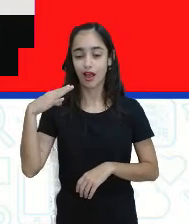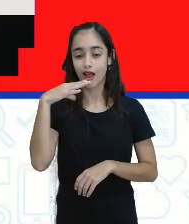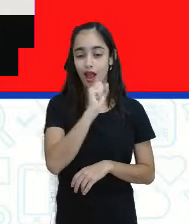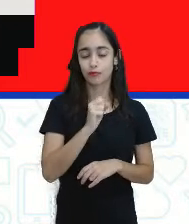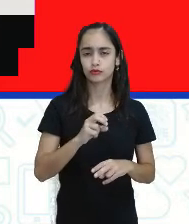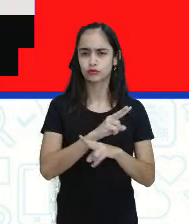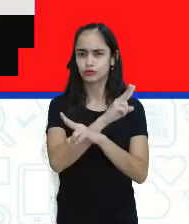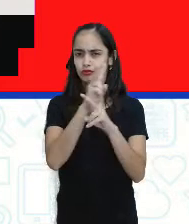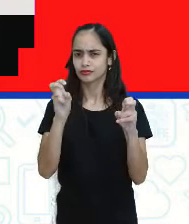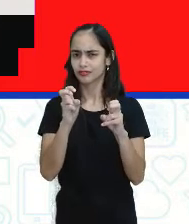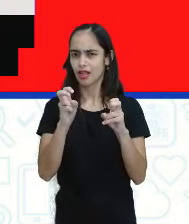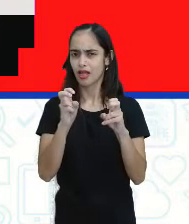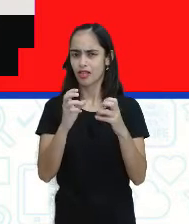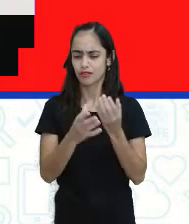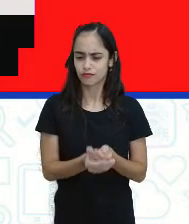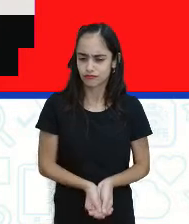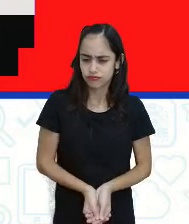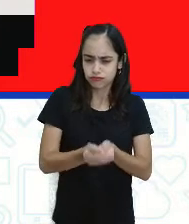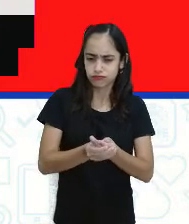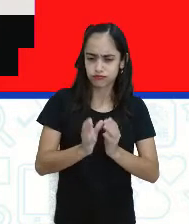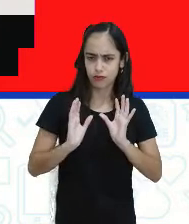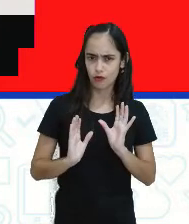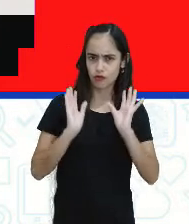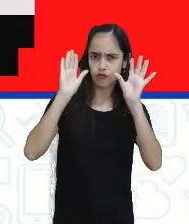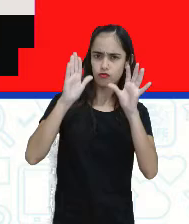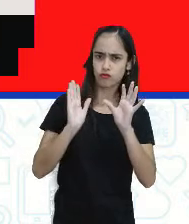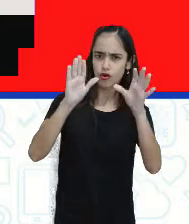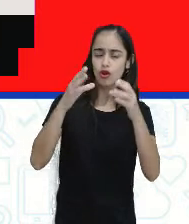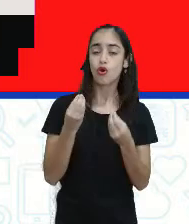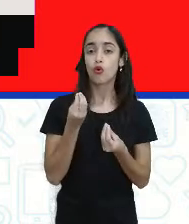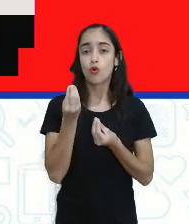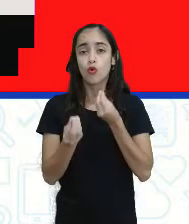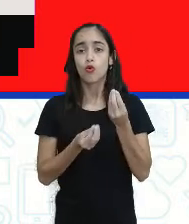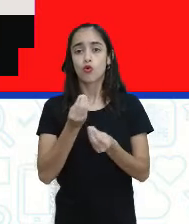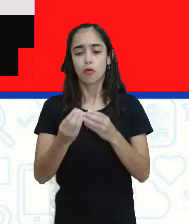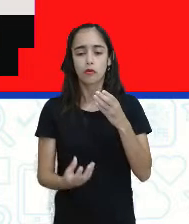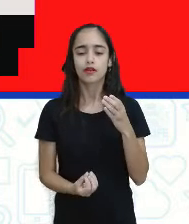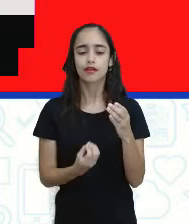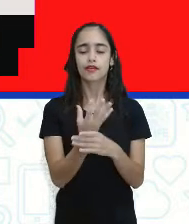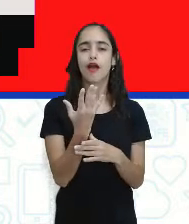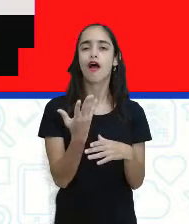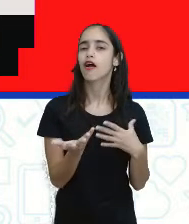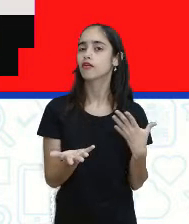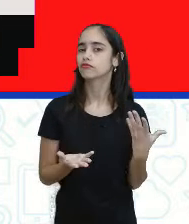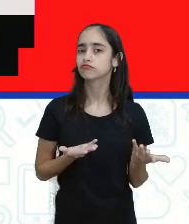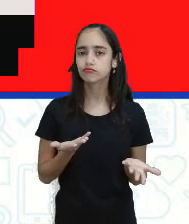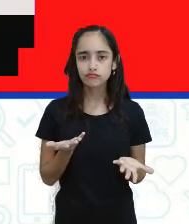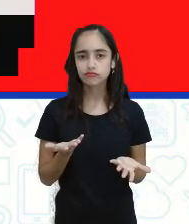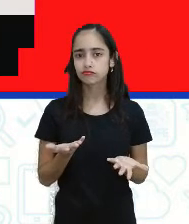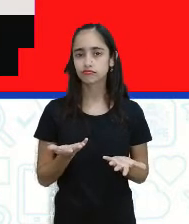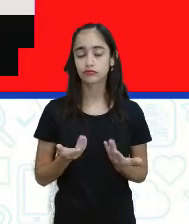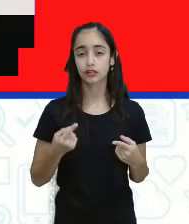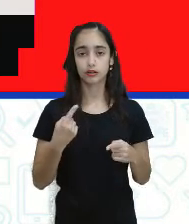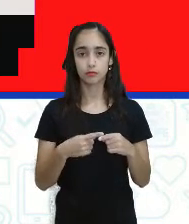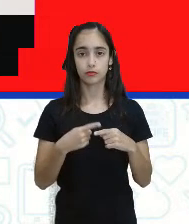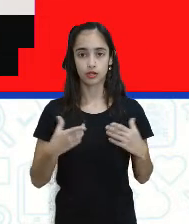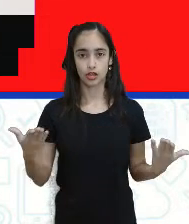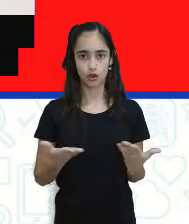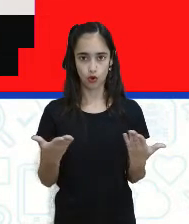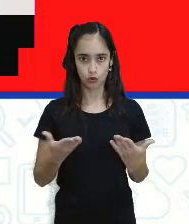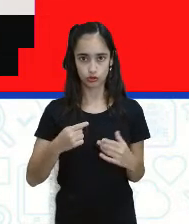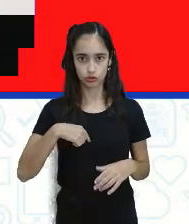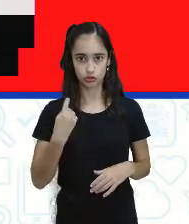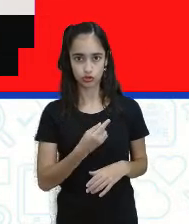voleibol. Entender, né, quando é que ele foi criado, como é que ele foi inventado, como é que... Porque hoje em dia a gente assiste, vê